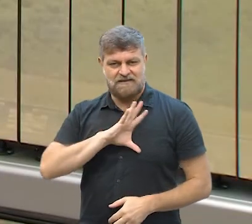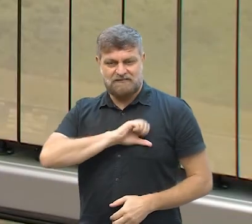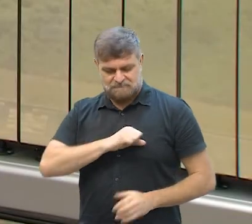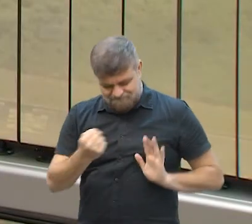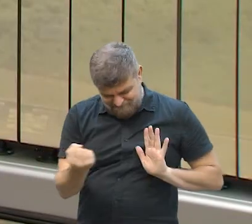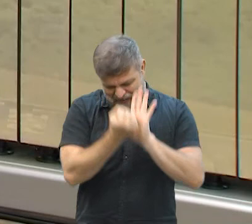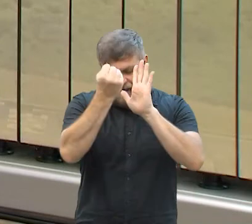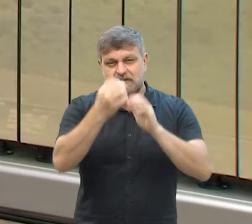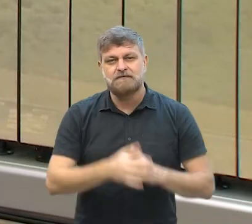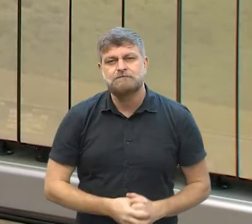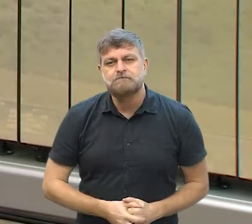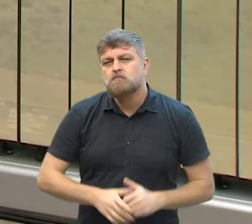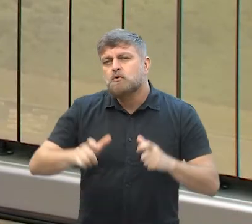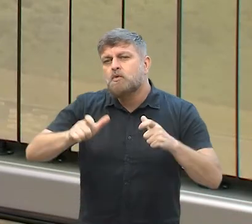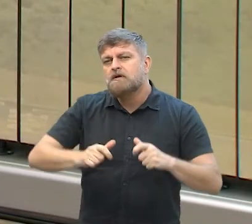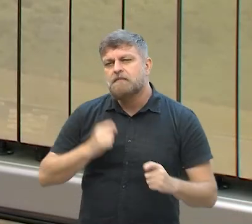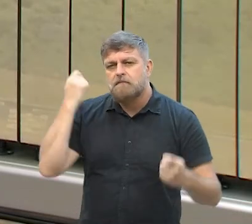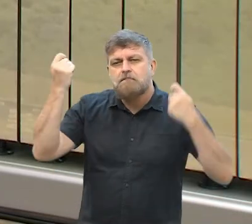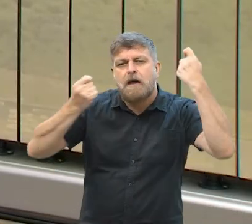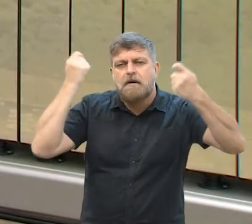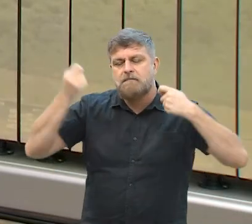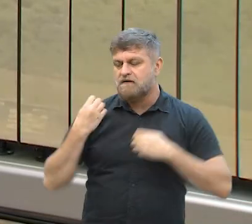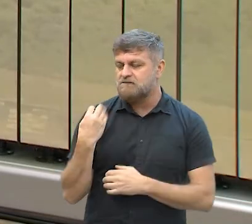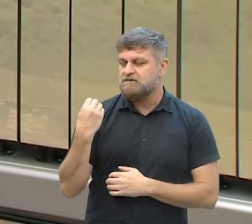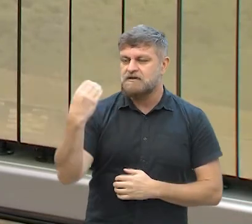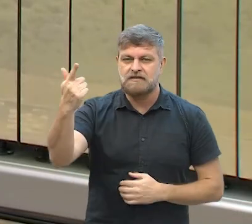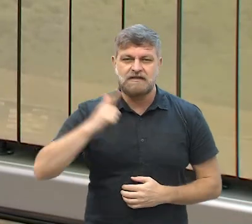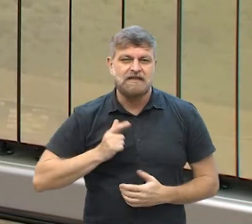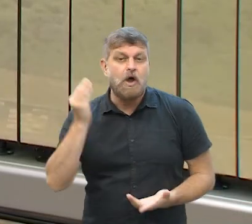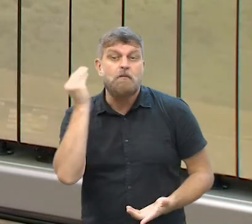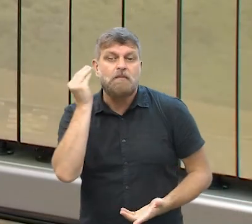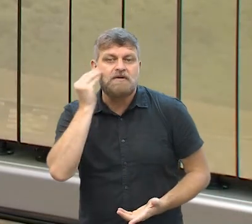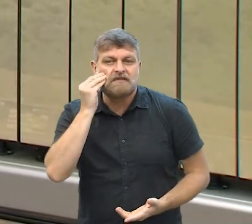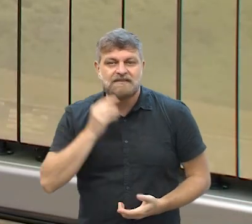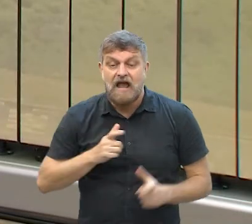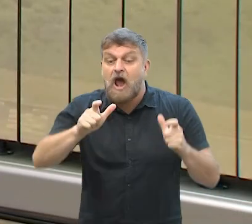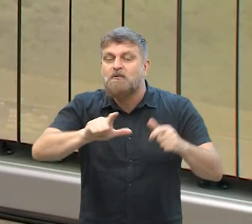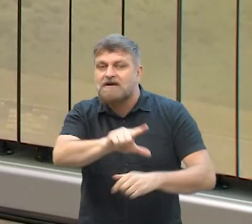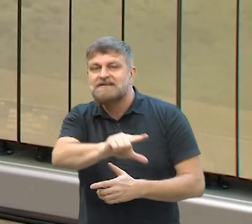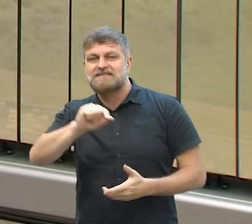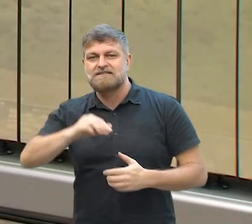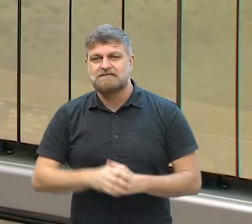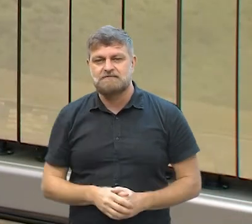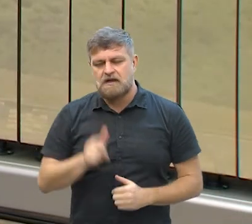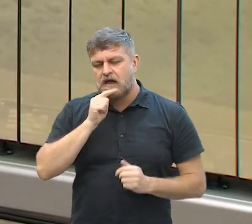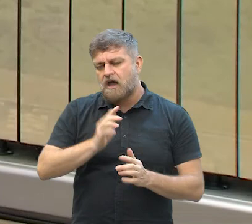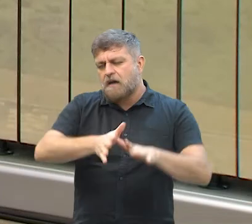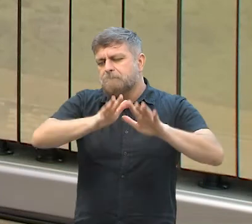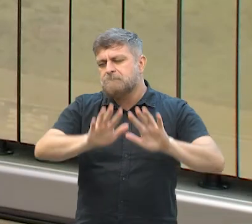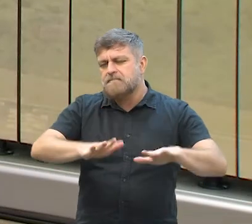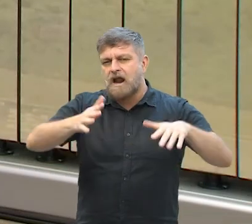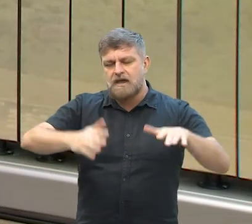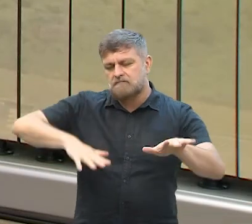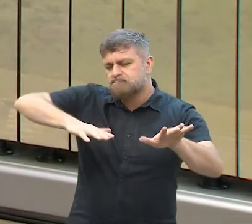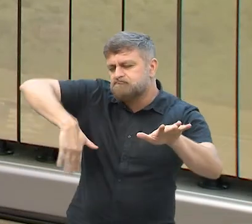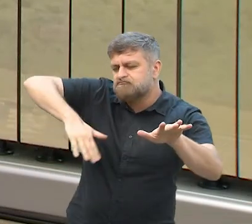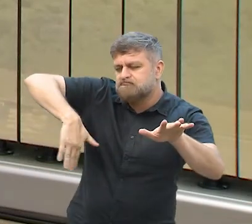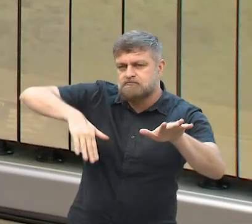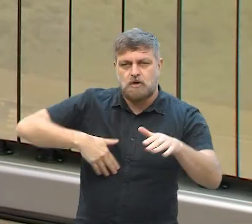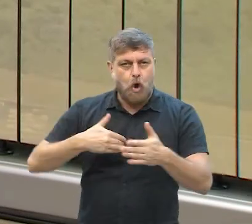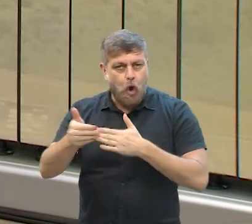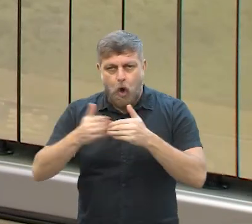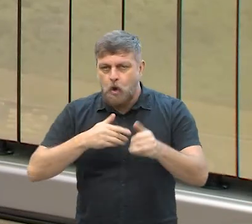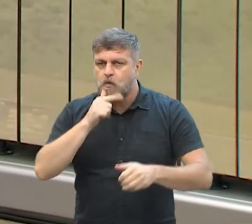também. Um lugar para você curtir uma viagem. Tem uma oportunidade, para onde você iria? Praia, eu gosto de